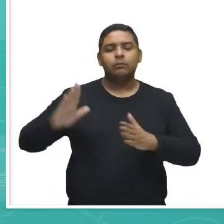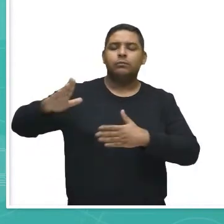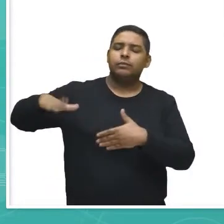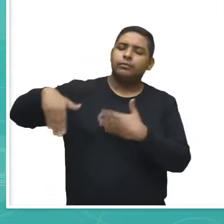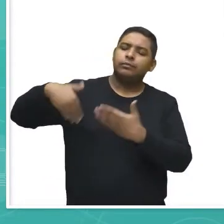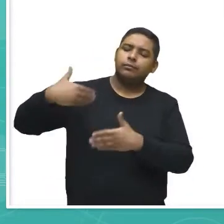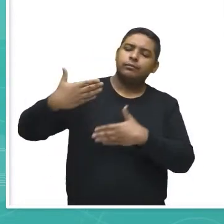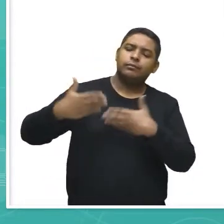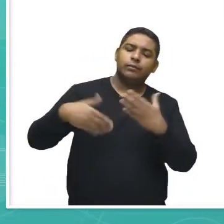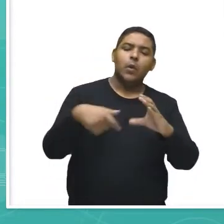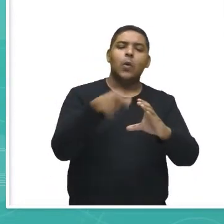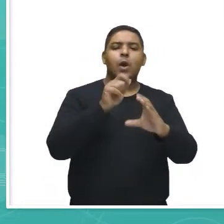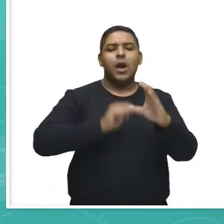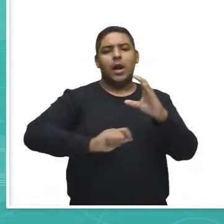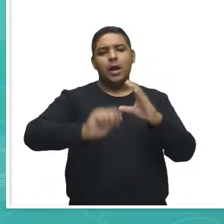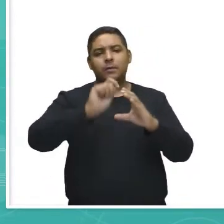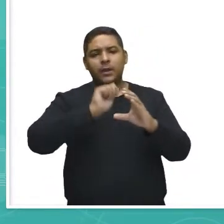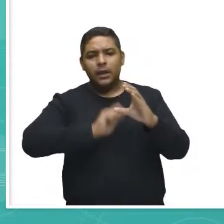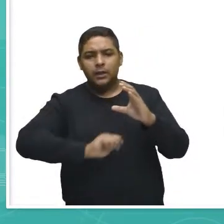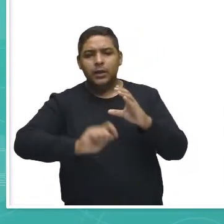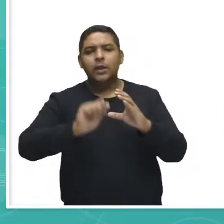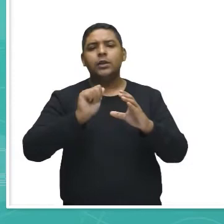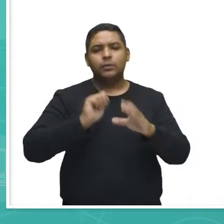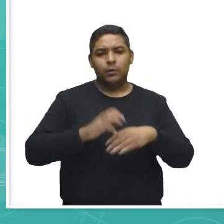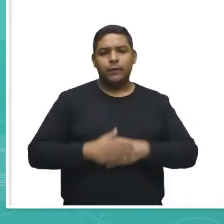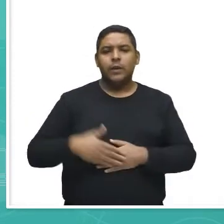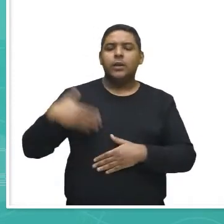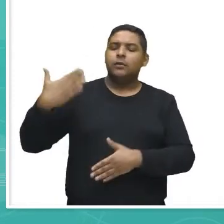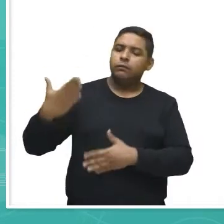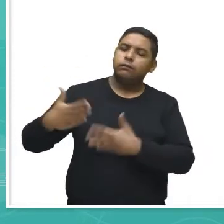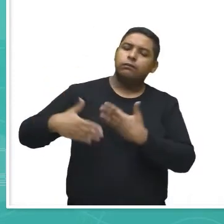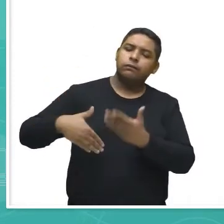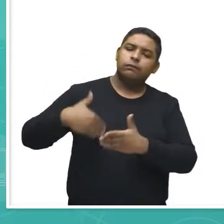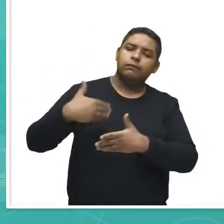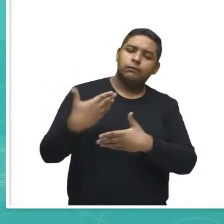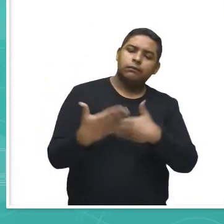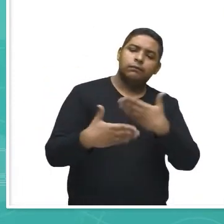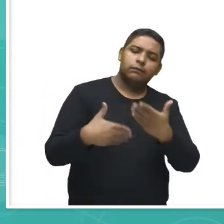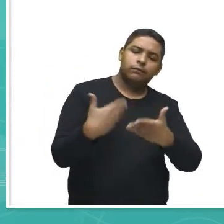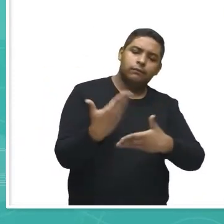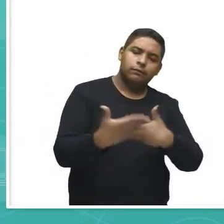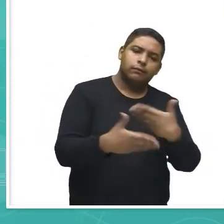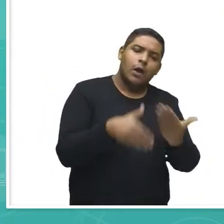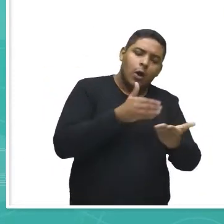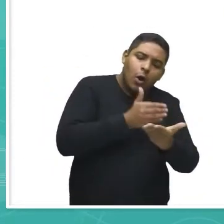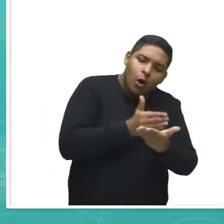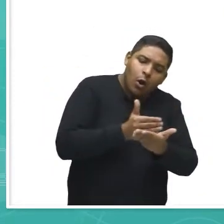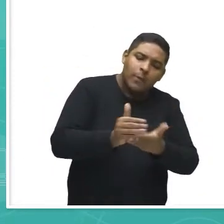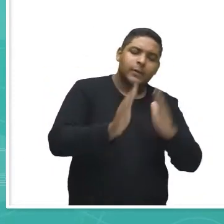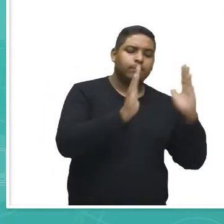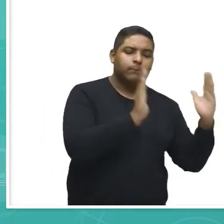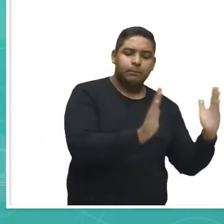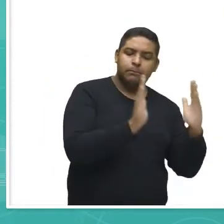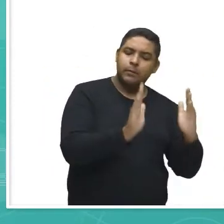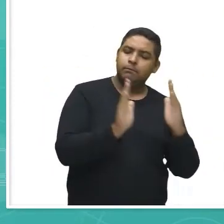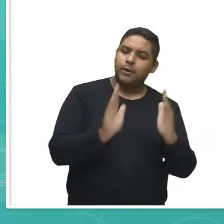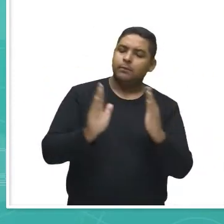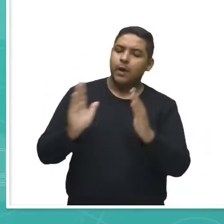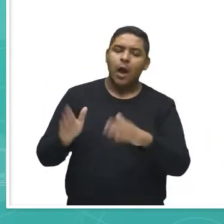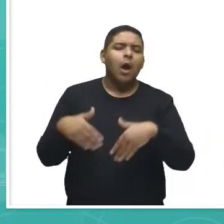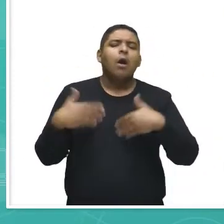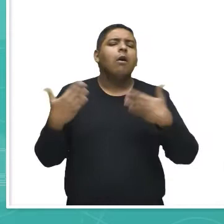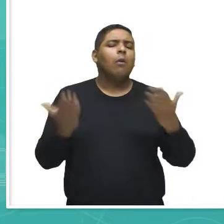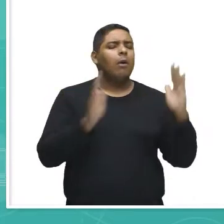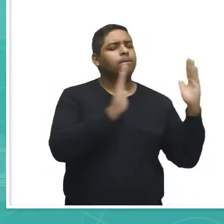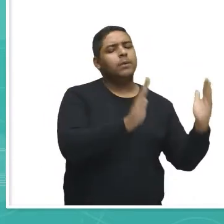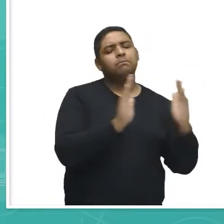o capitalismo, ele foi se desenvolvendo, foram surgindo várias fases. E quais são as fases que a